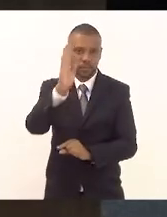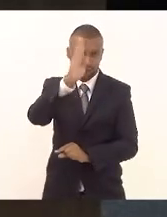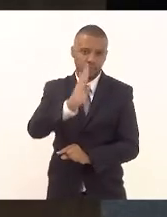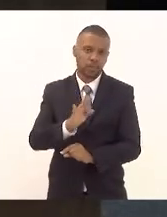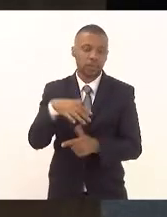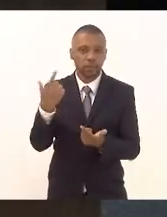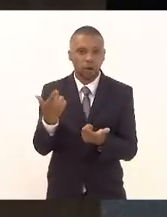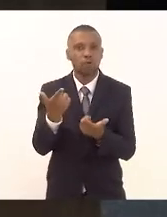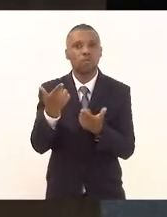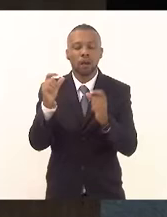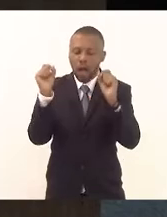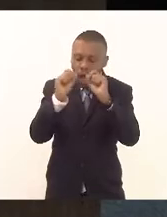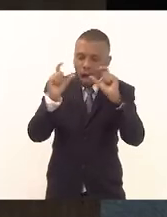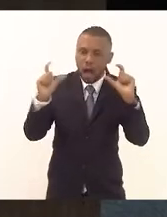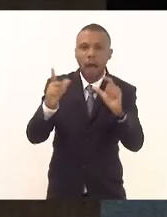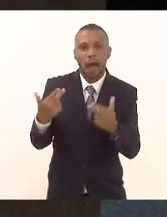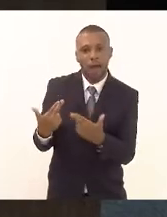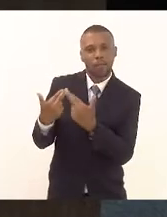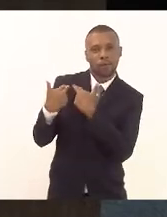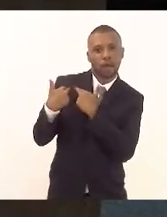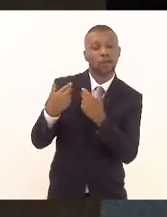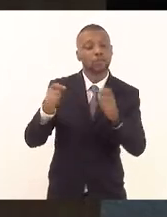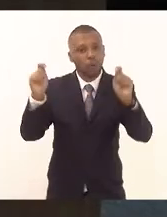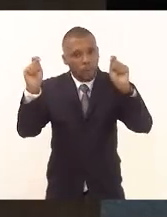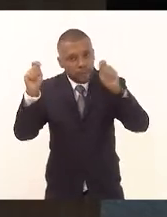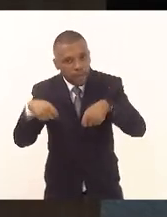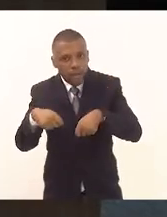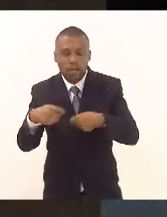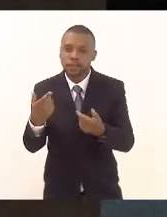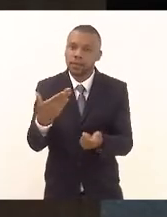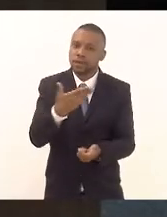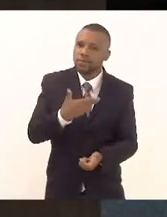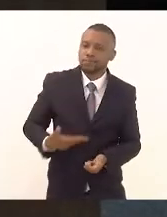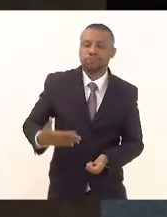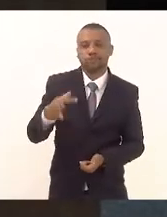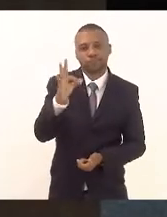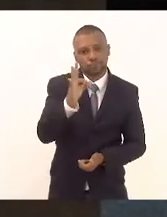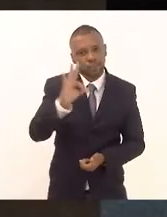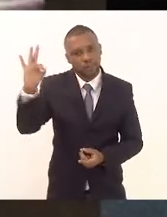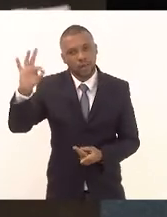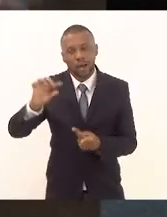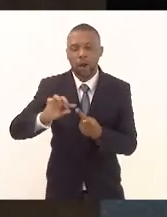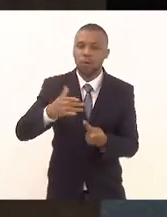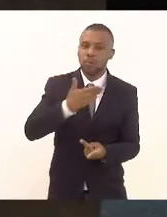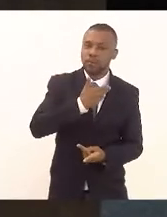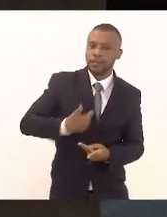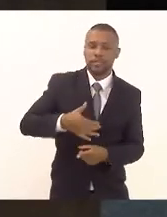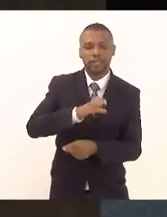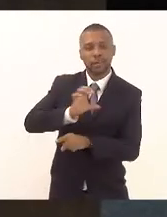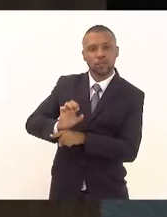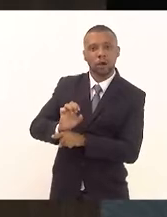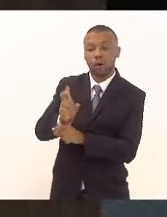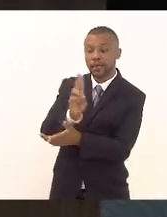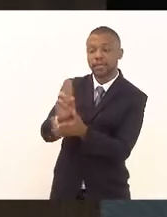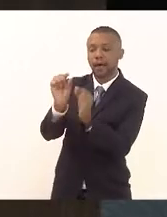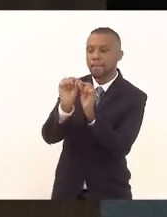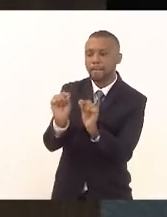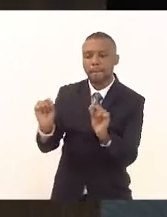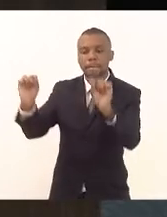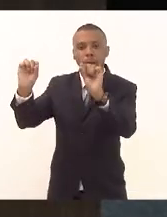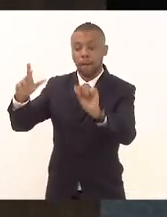chamar responsabilidade de competência, se for federal, estadual, para essas universidades